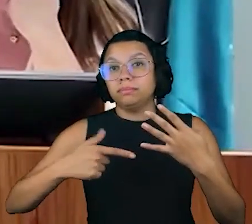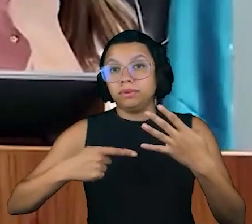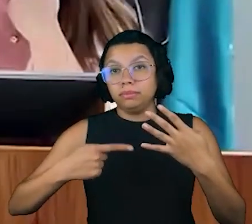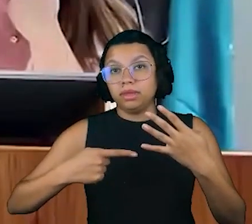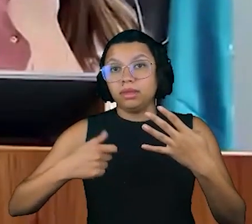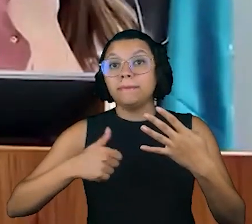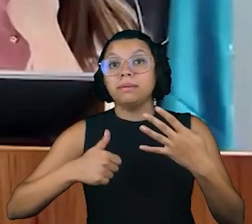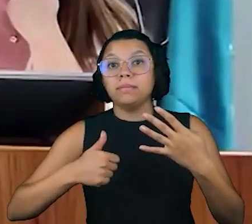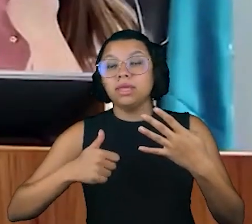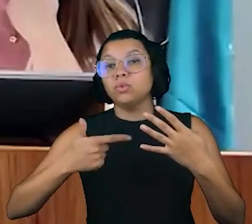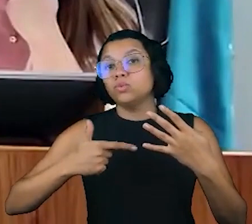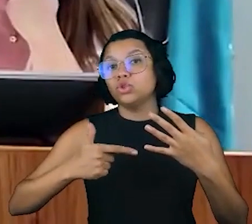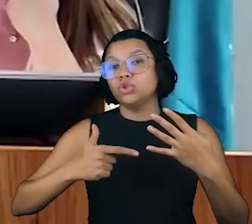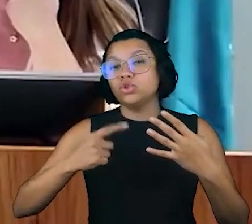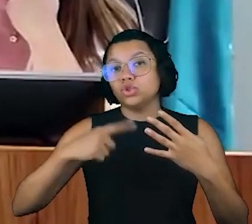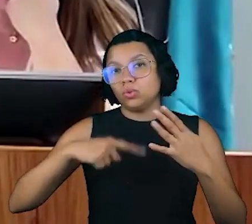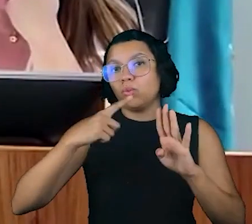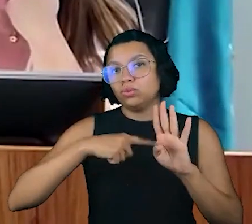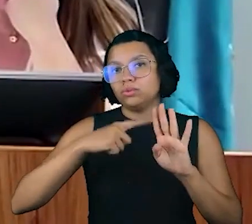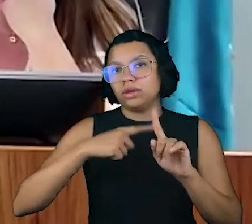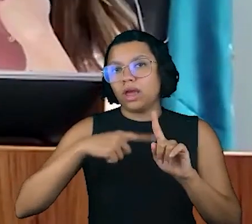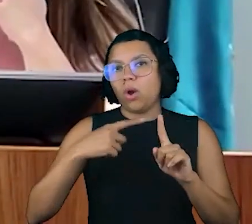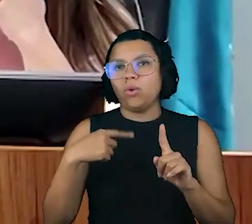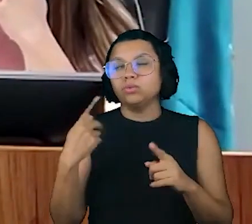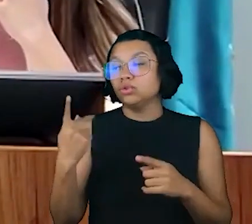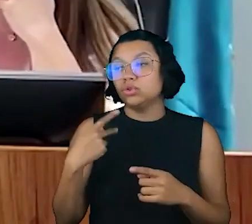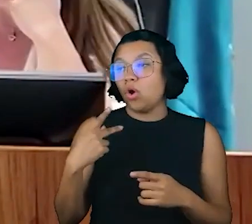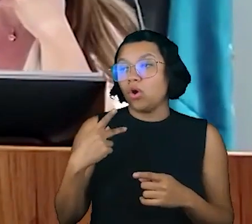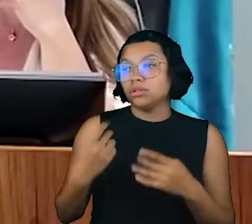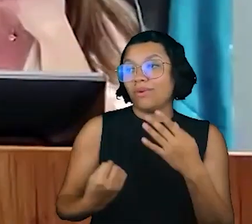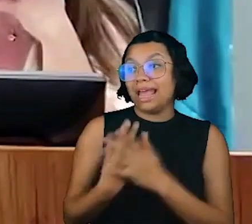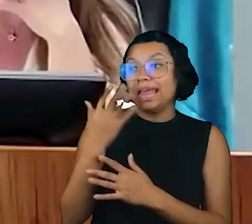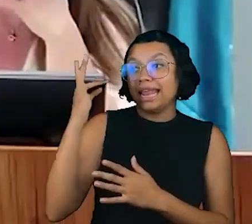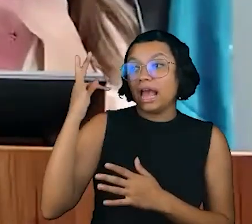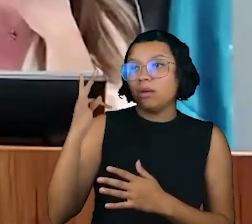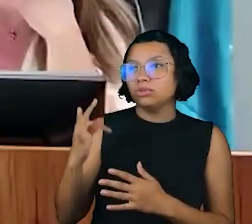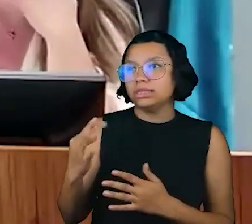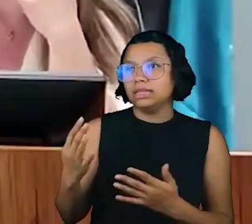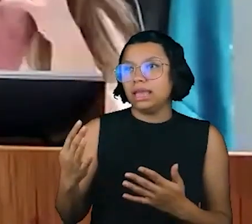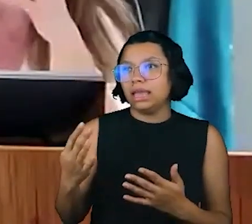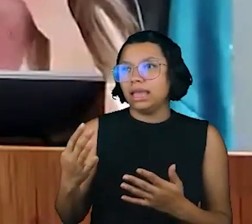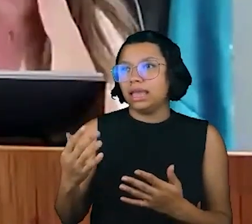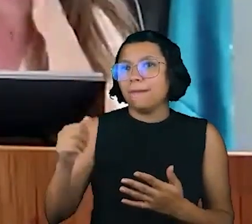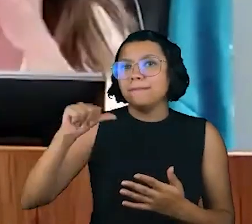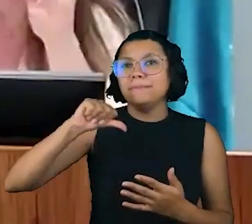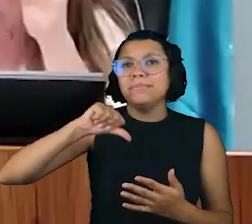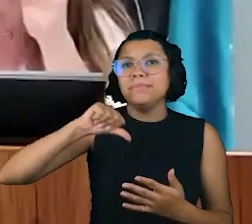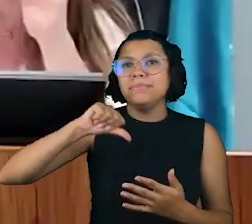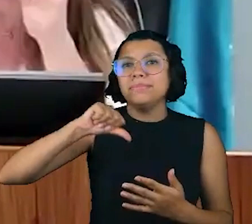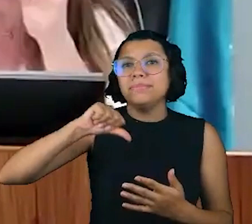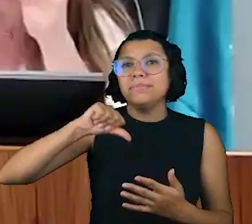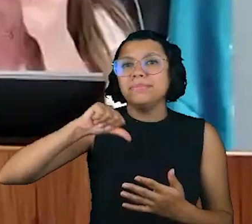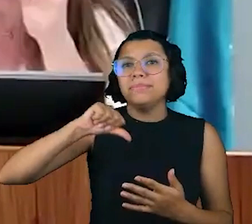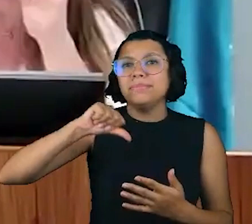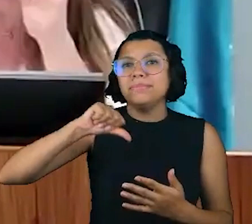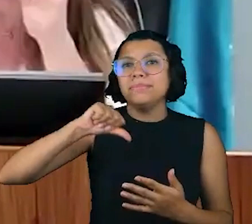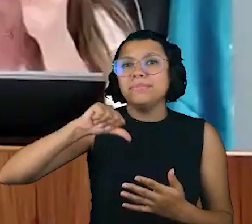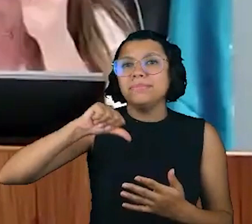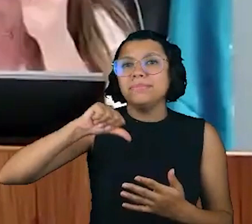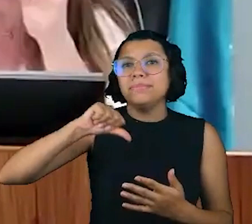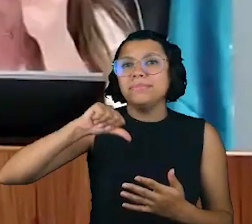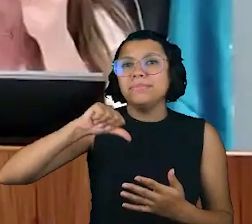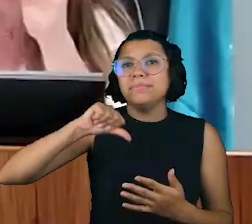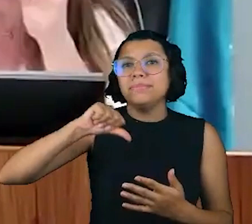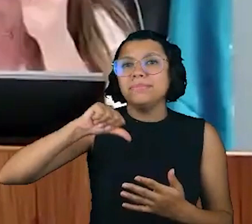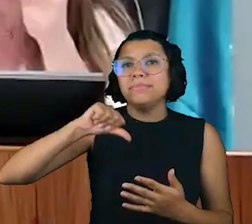somos os formuladores da tese, não em hipótese alguma piorou, exatamente. A desembargadora Renata